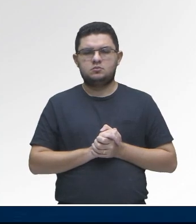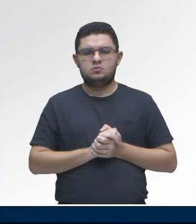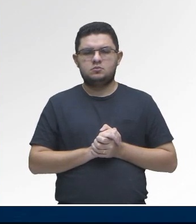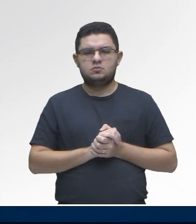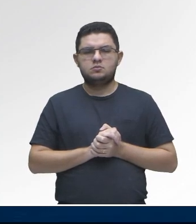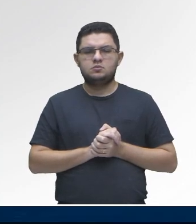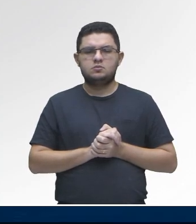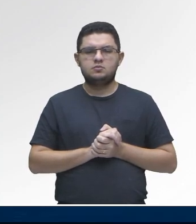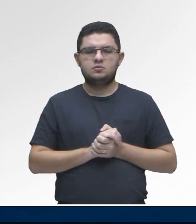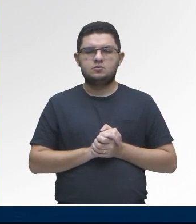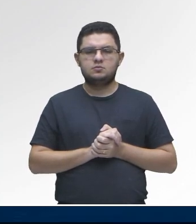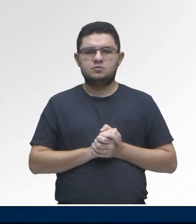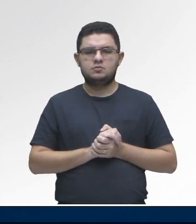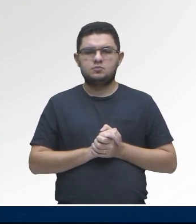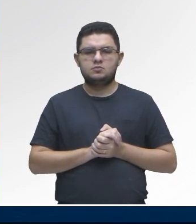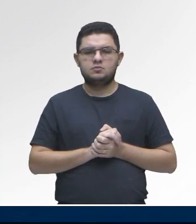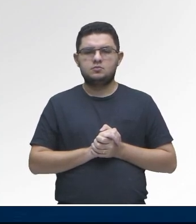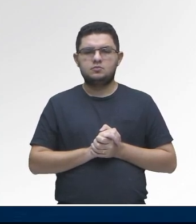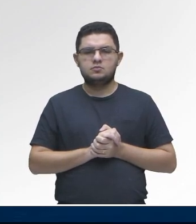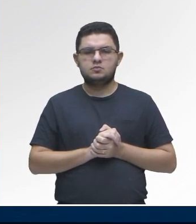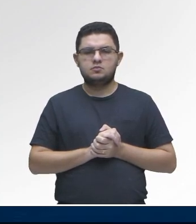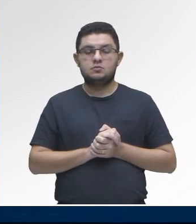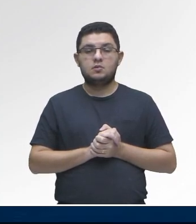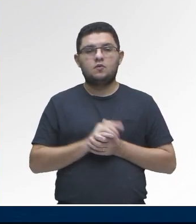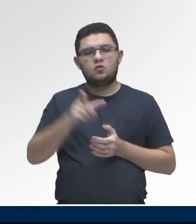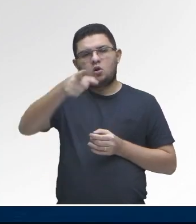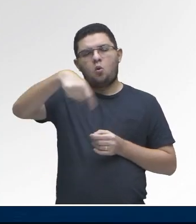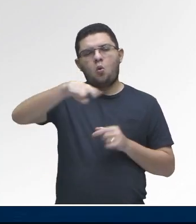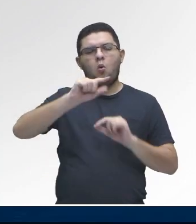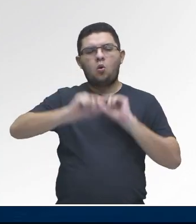1. Observe que